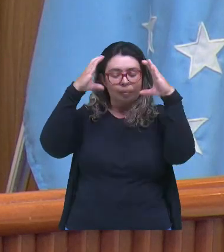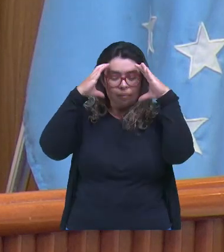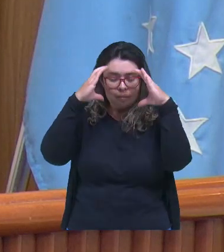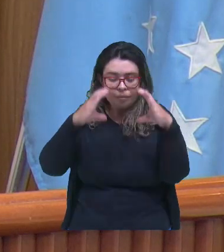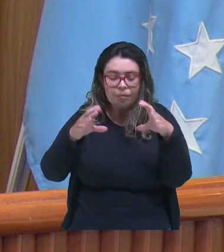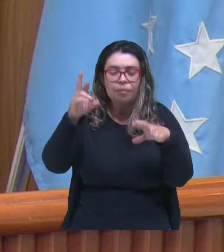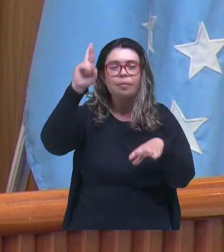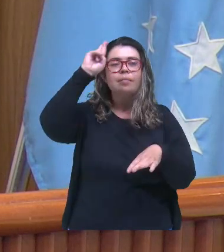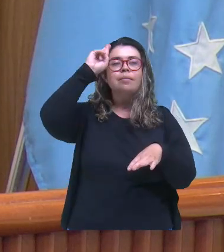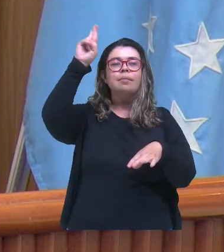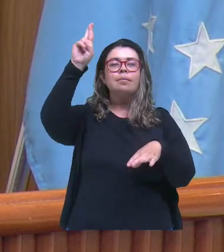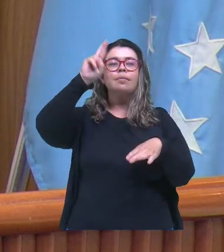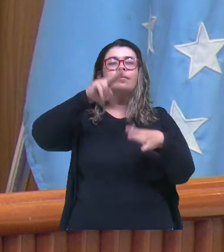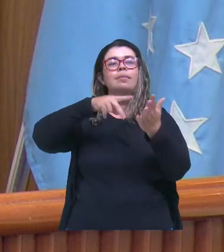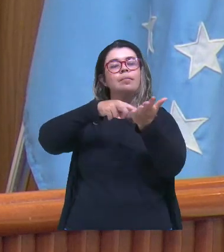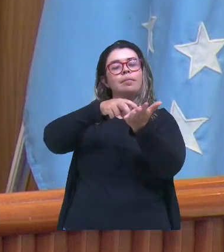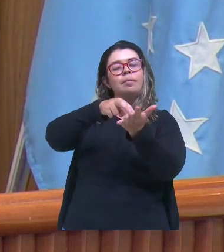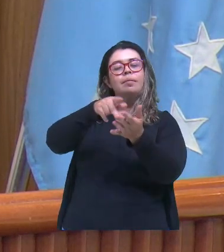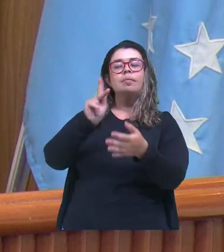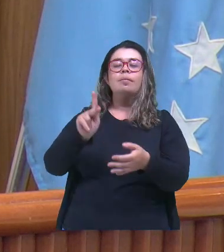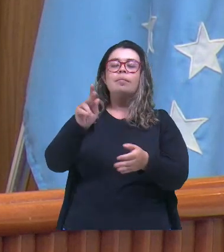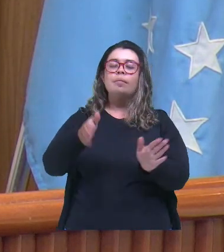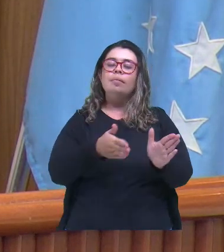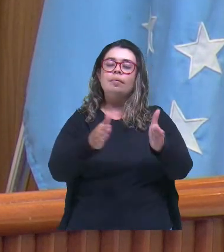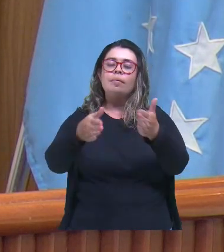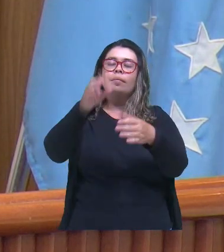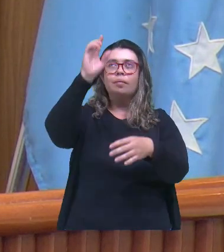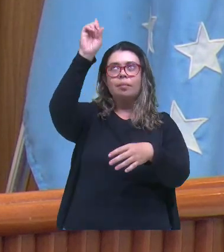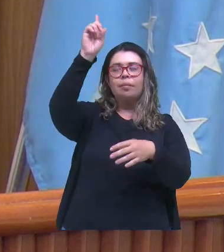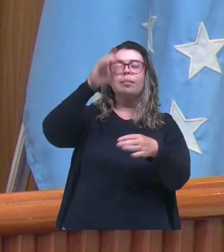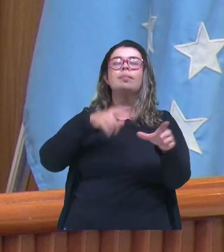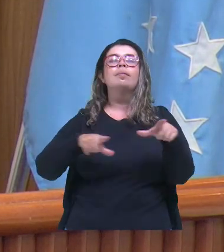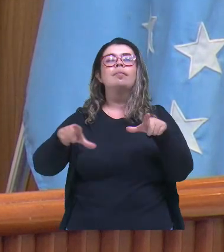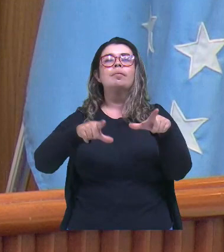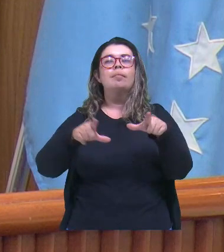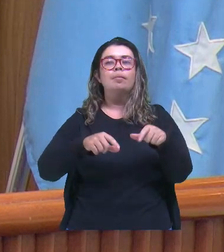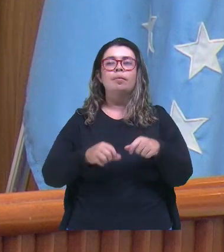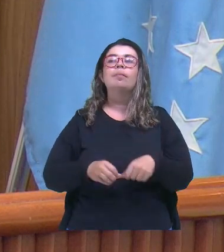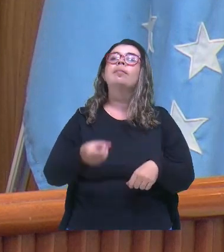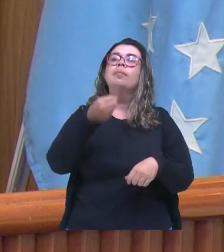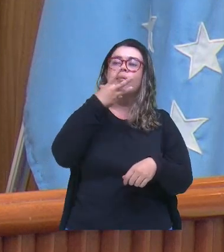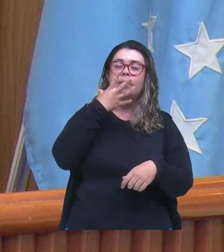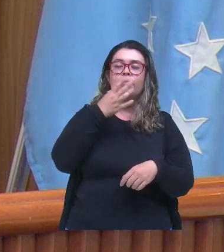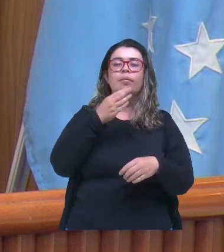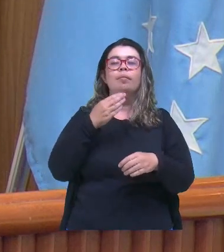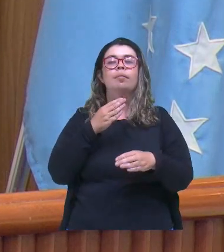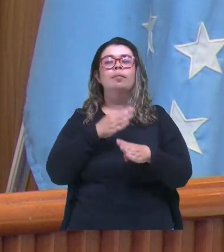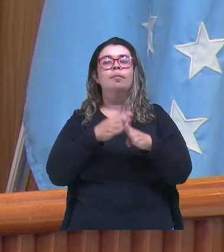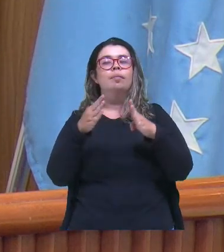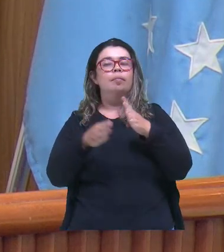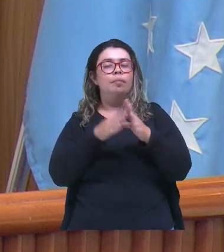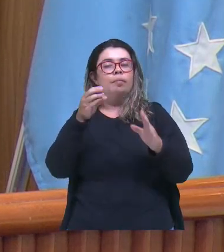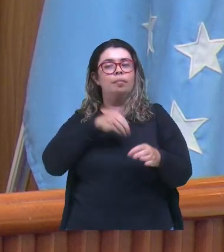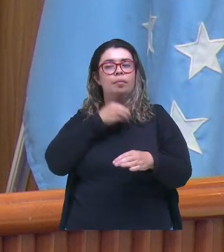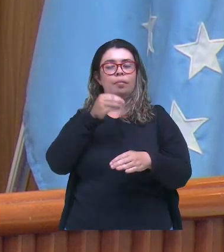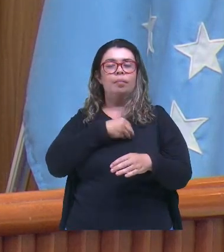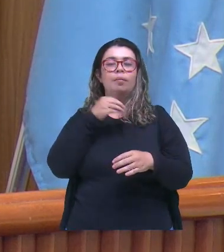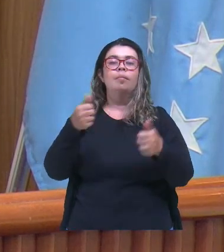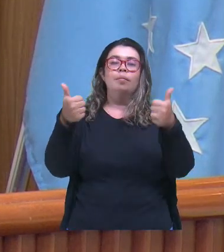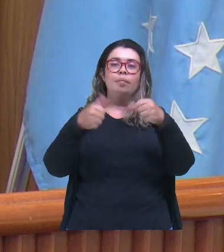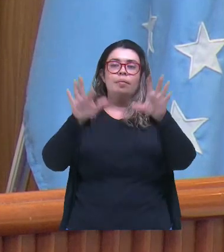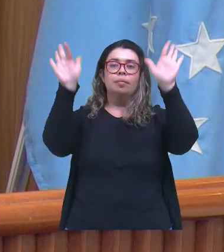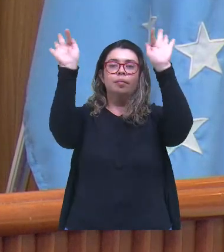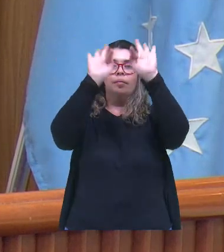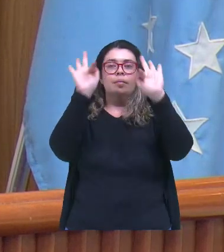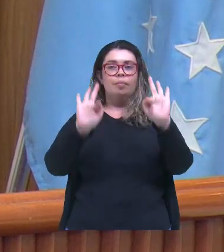Senhor, andando sempre nos seus caminhos. Seu trabalho renderá muito e em todas as áreas da sua vida será feliz